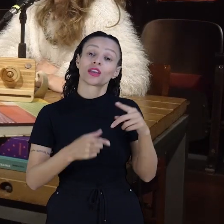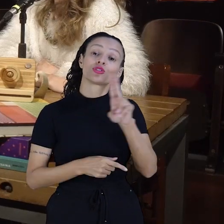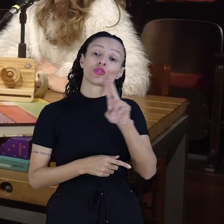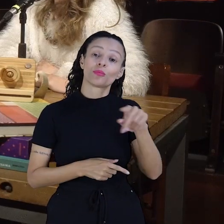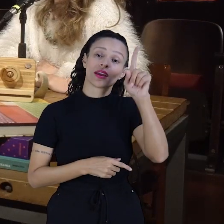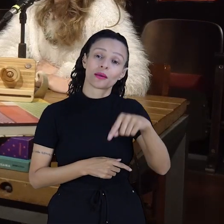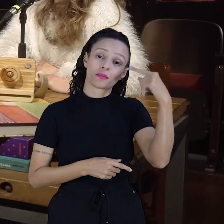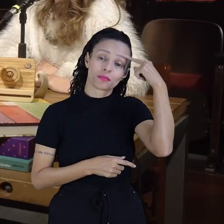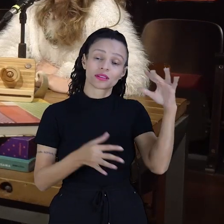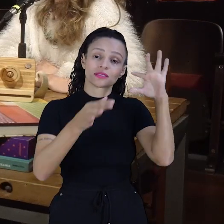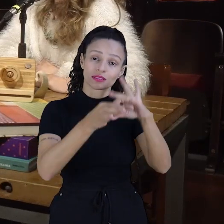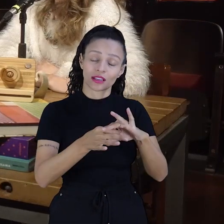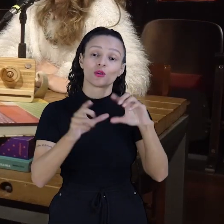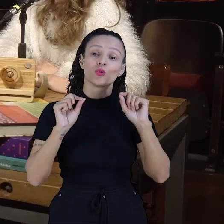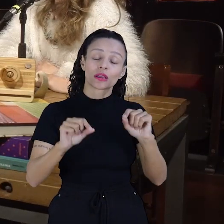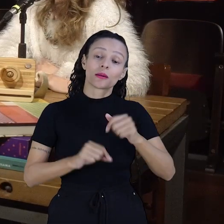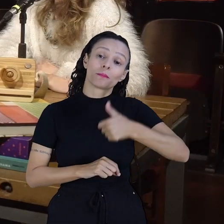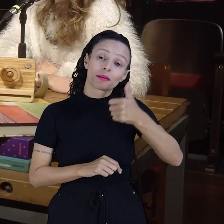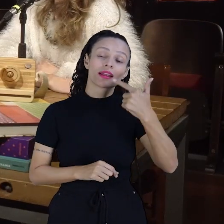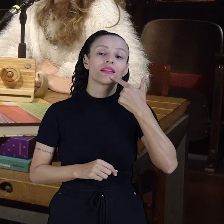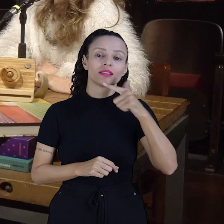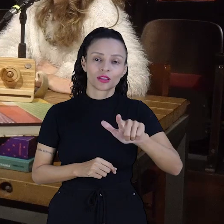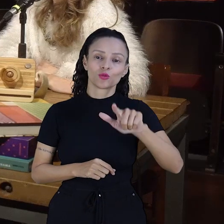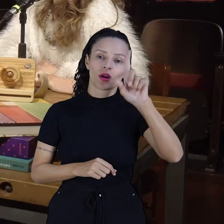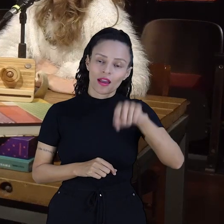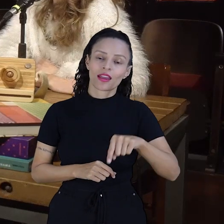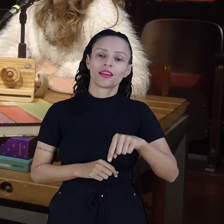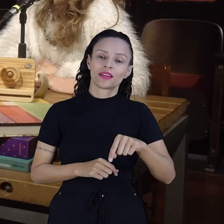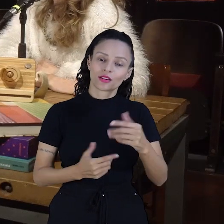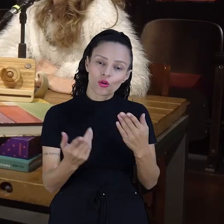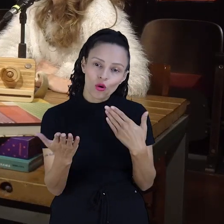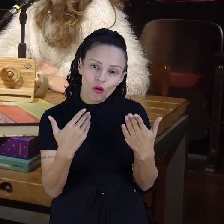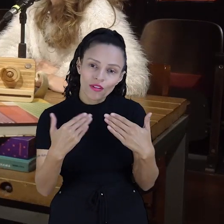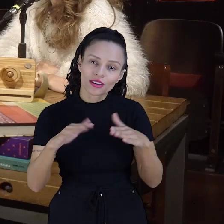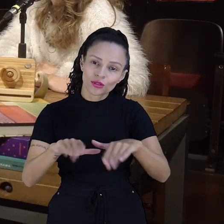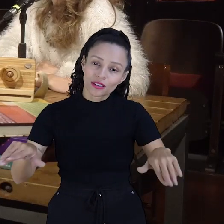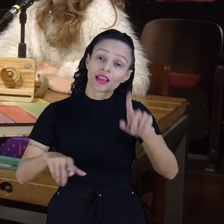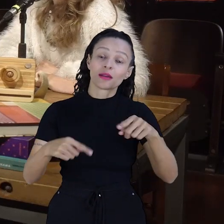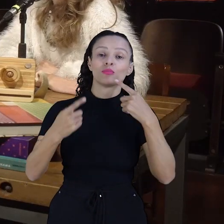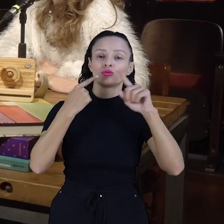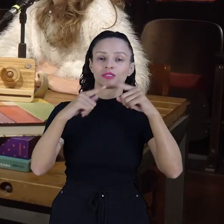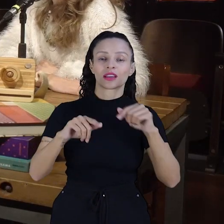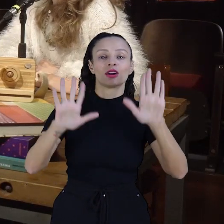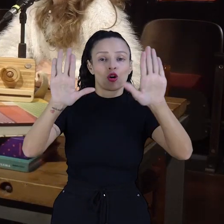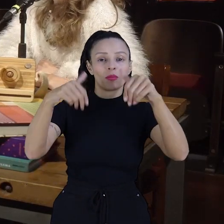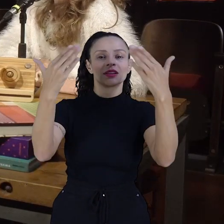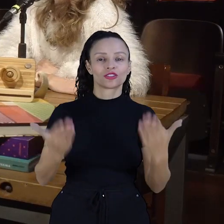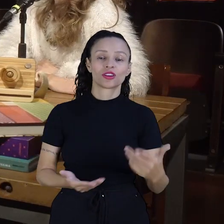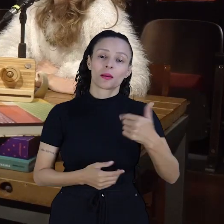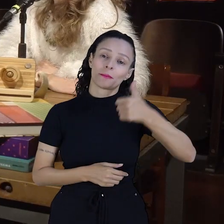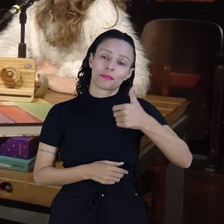Porque esse nome vem para pensar que a nossa primeira língua que a gente fala com as crianças é a música. Então, a